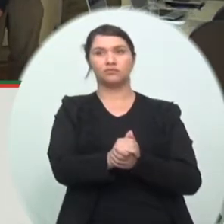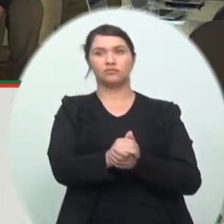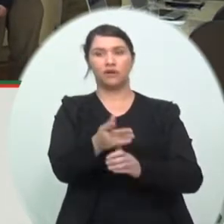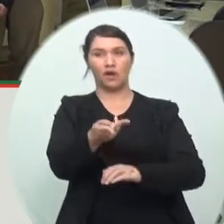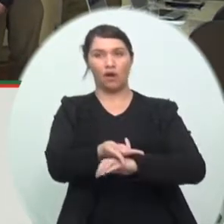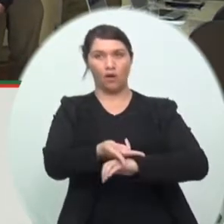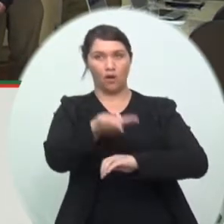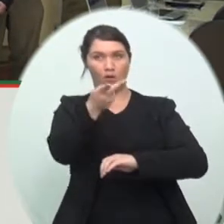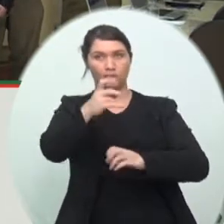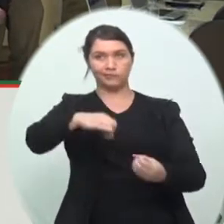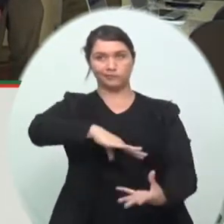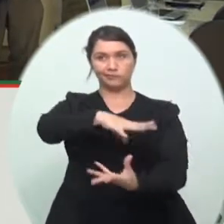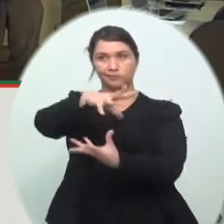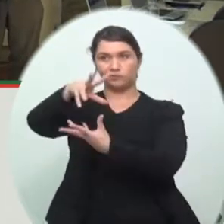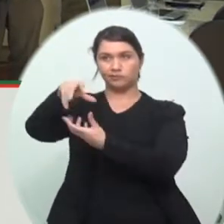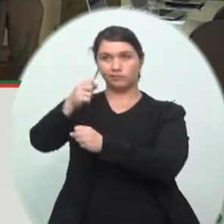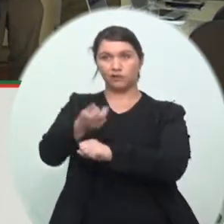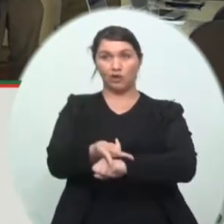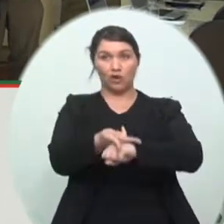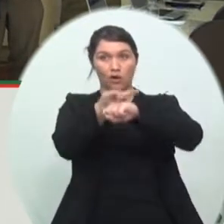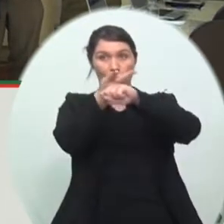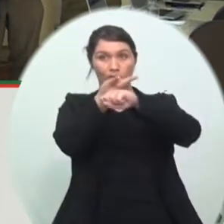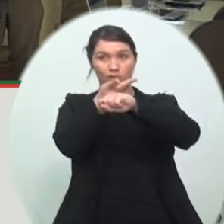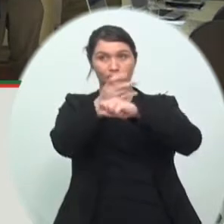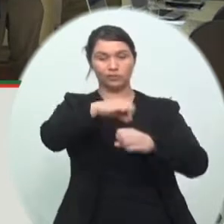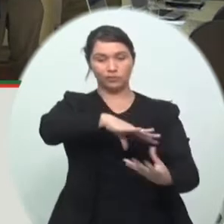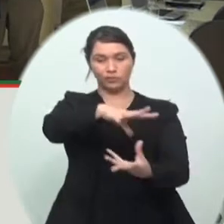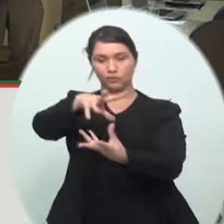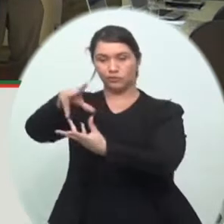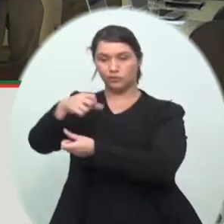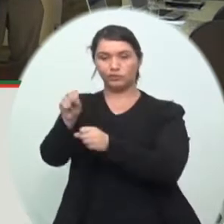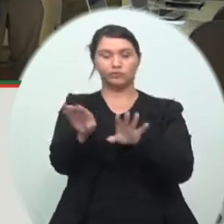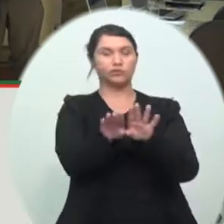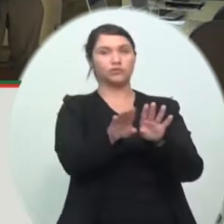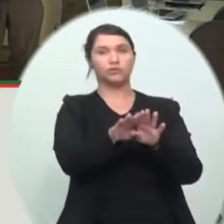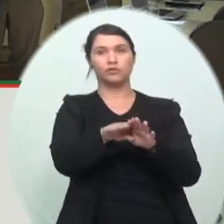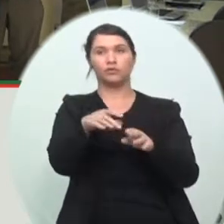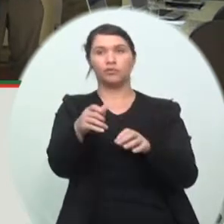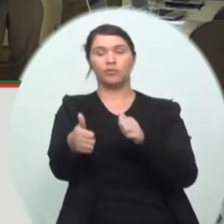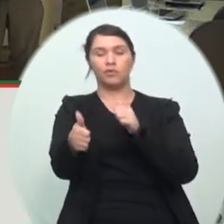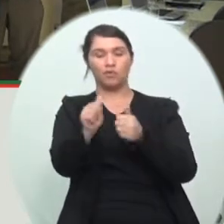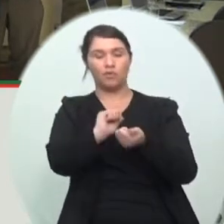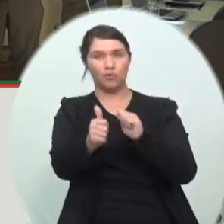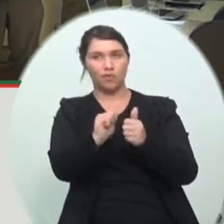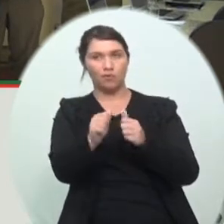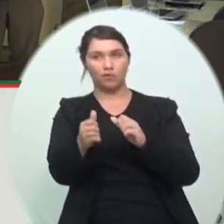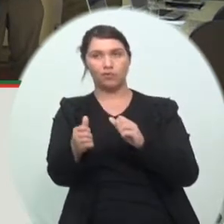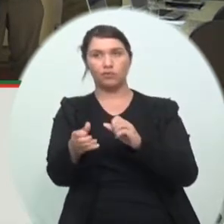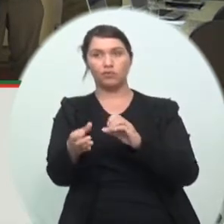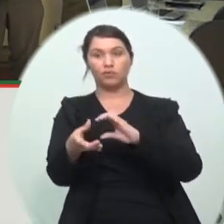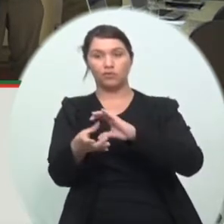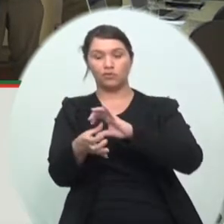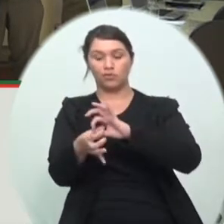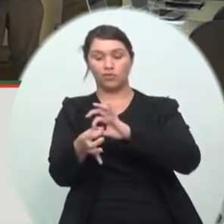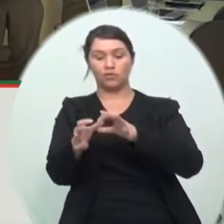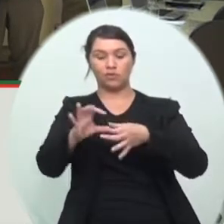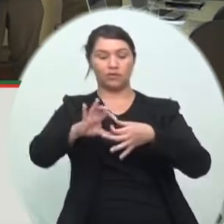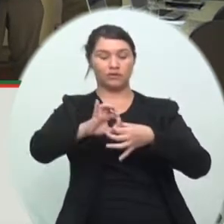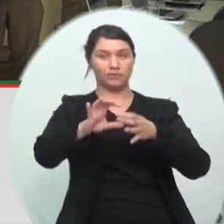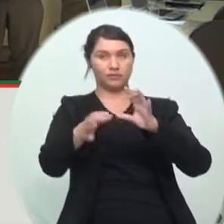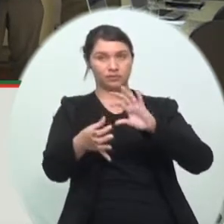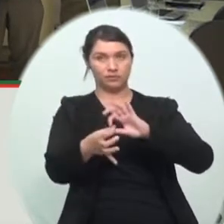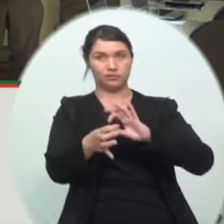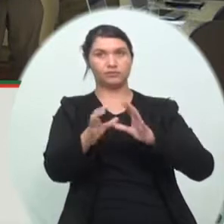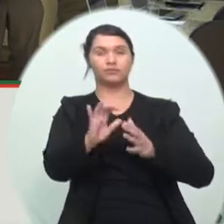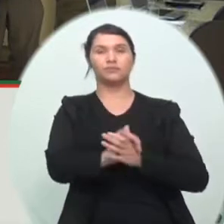e os Jogos Olímpicos. Tinha uma boa experiência no que se refere à operação